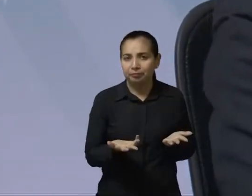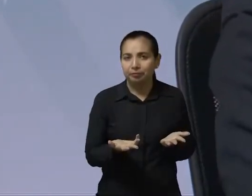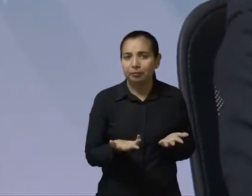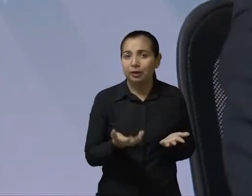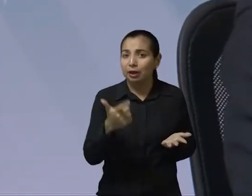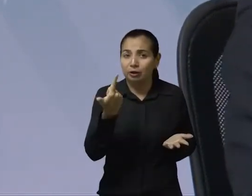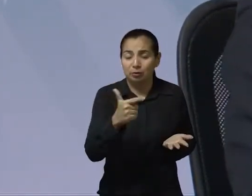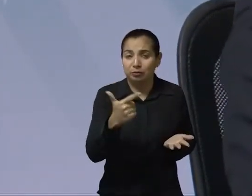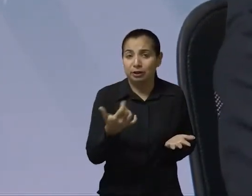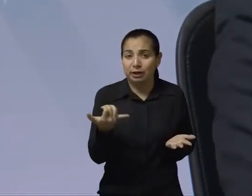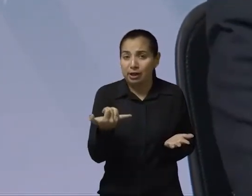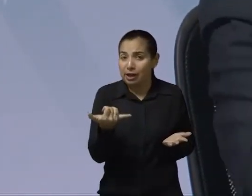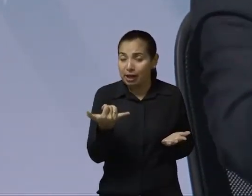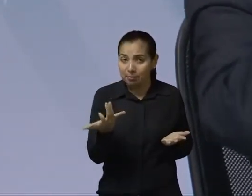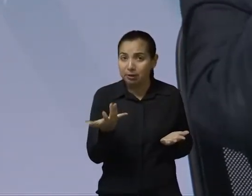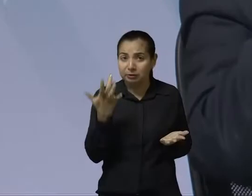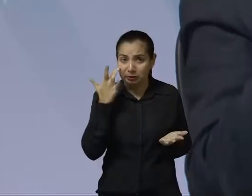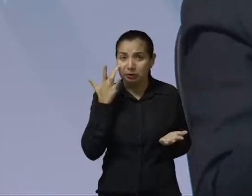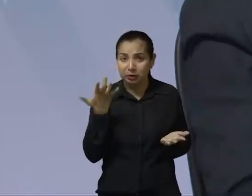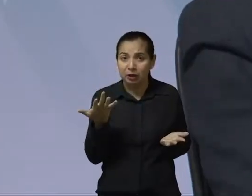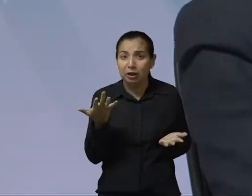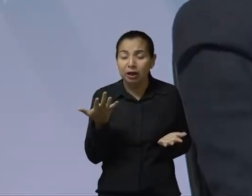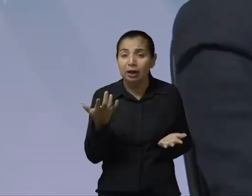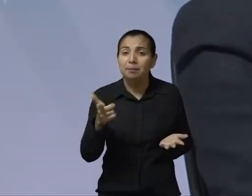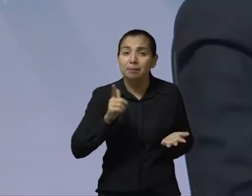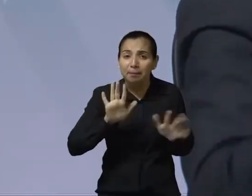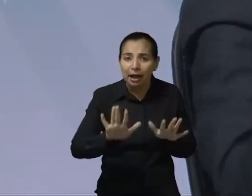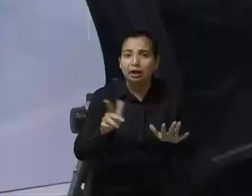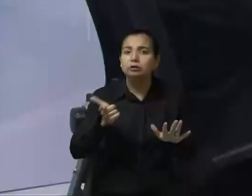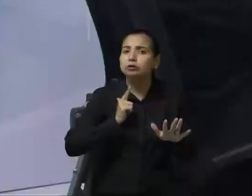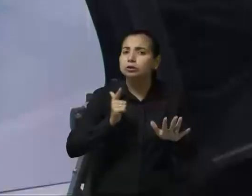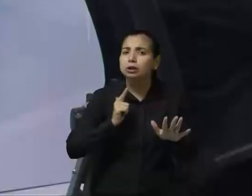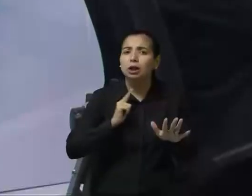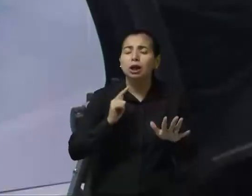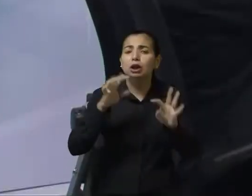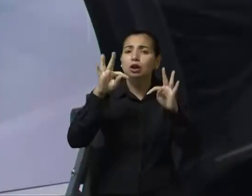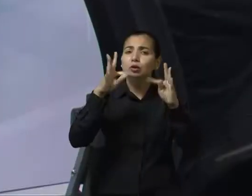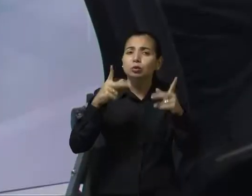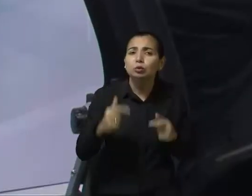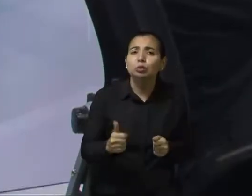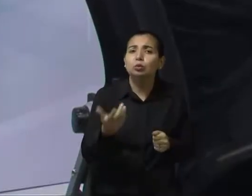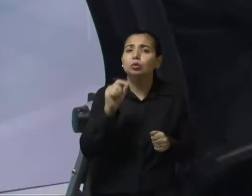usam armas letais, se eu não me engano, mas eles têm toda uma estrutura e um